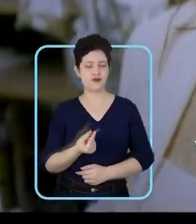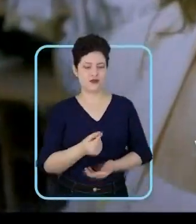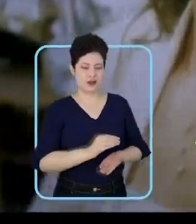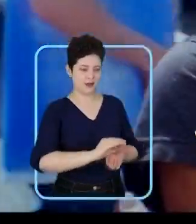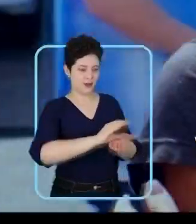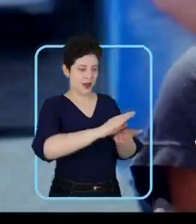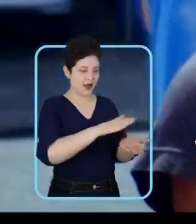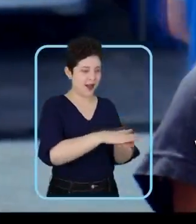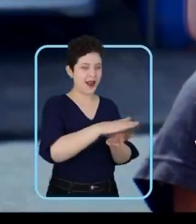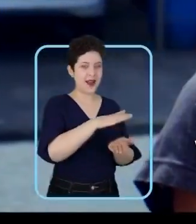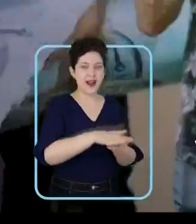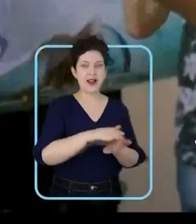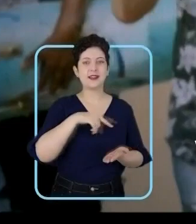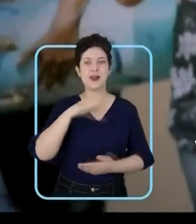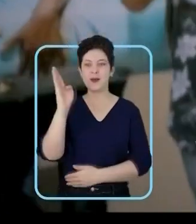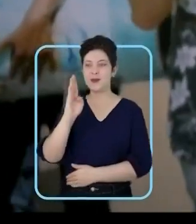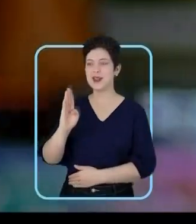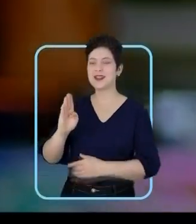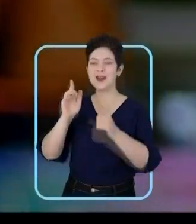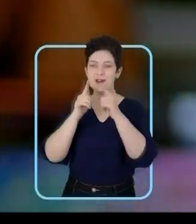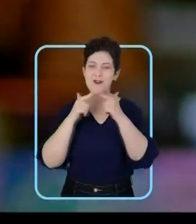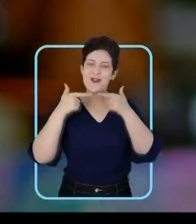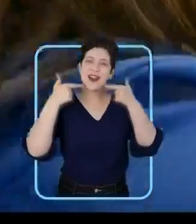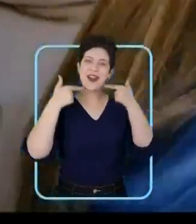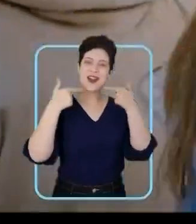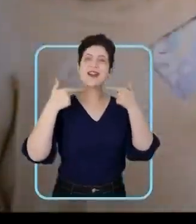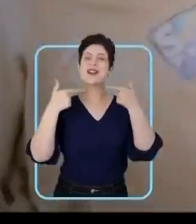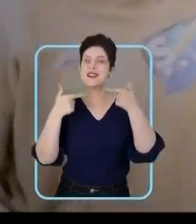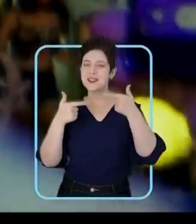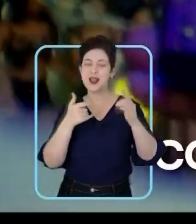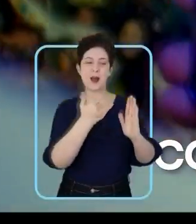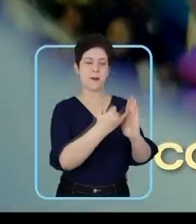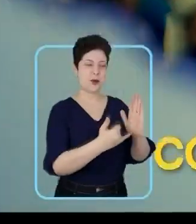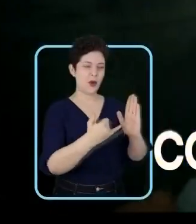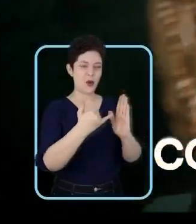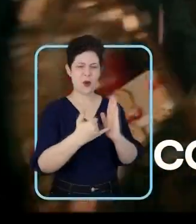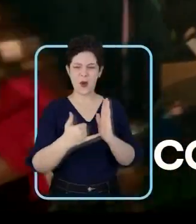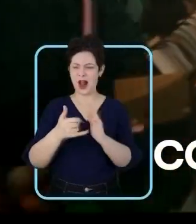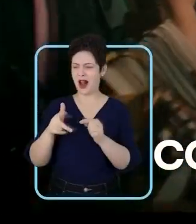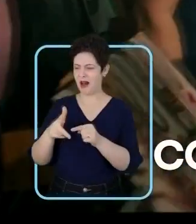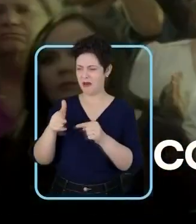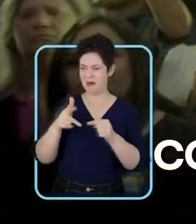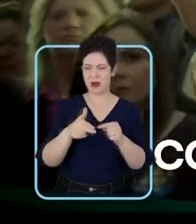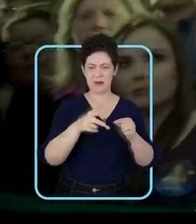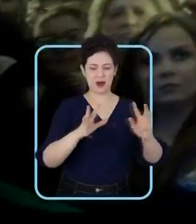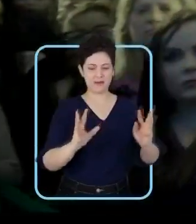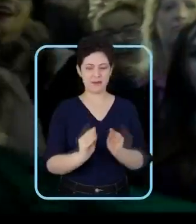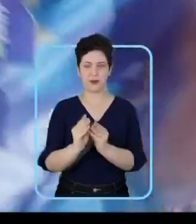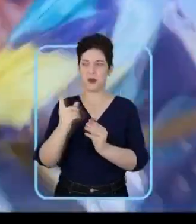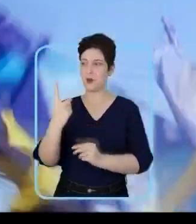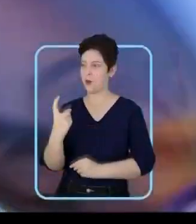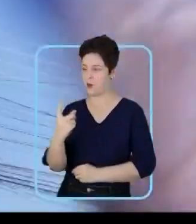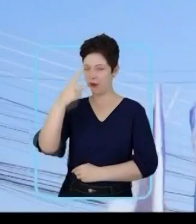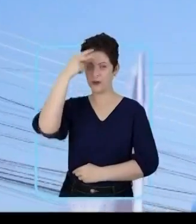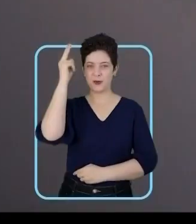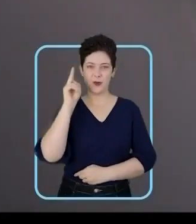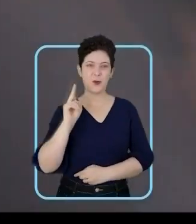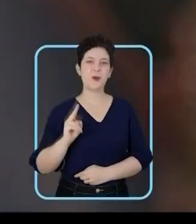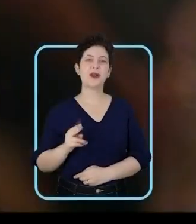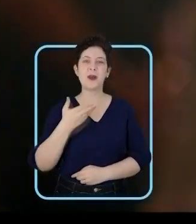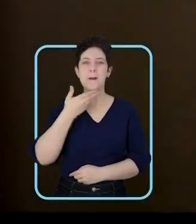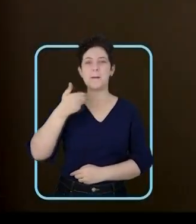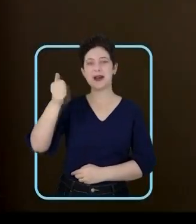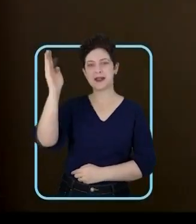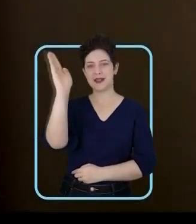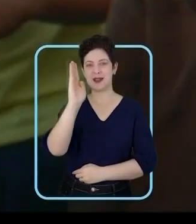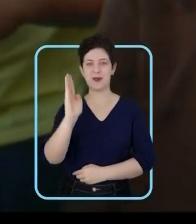presidente, vai sobrar mais no seu bolso. E o Brasil fica contente, cortando um montão de imposto. Soraya é o imposto